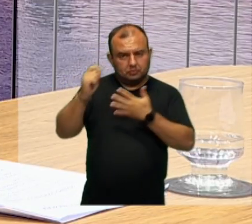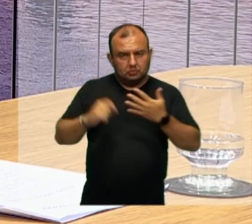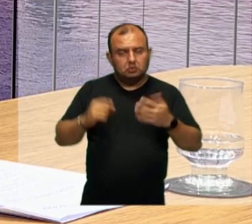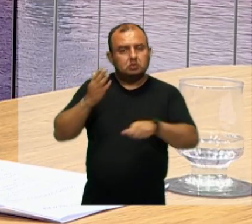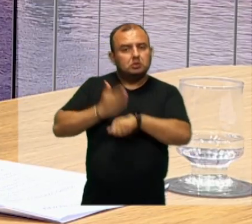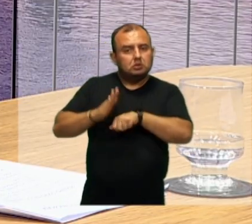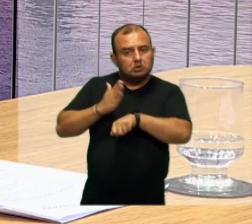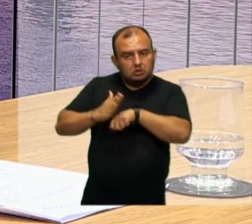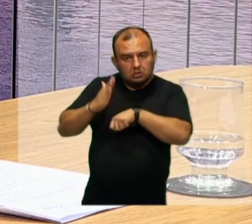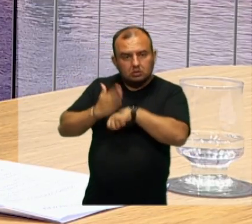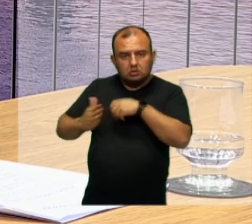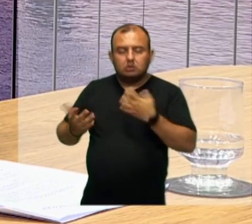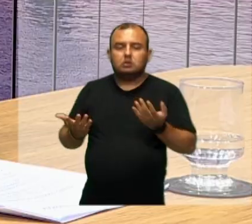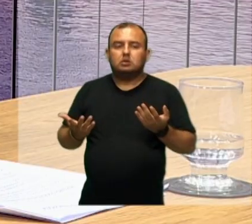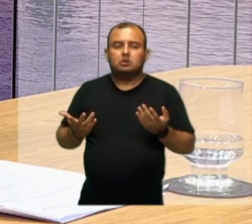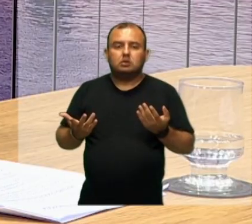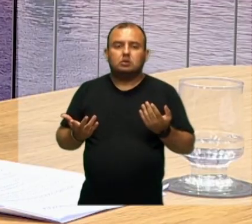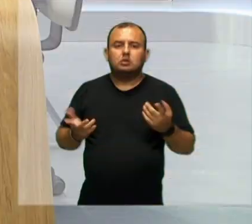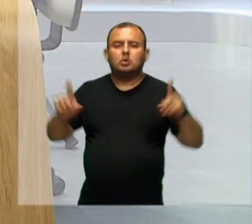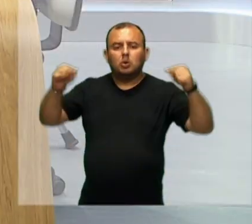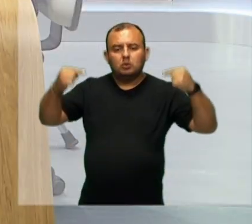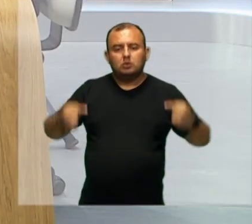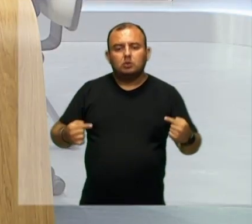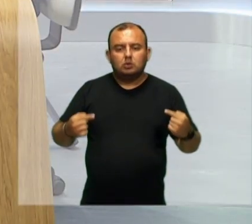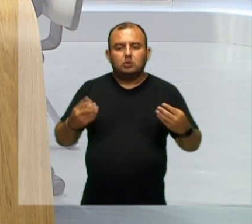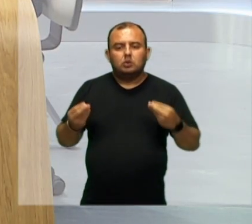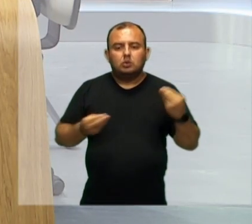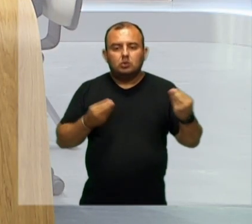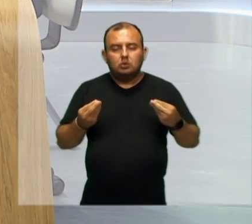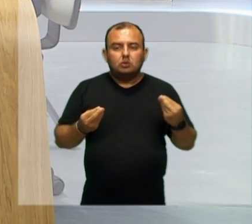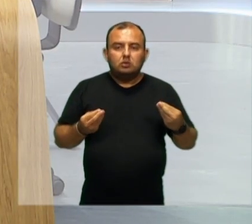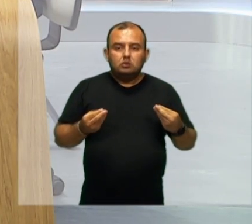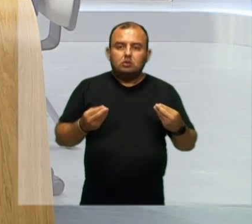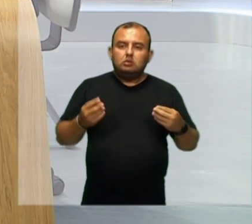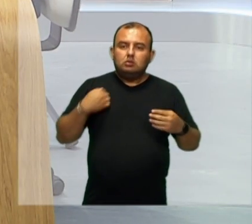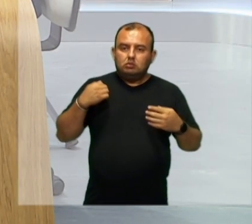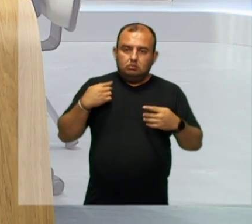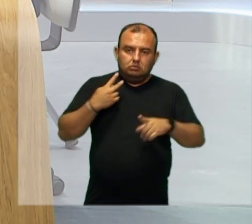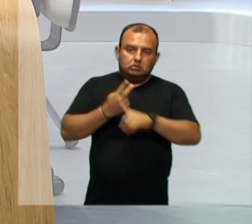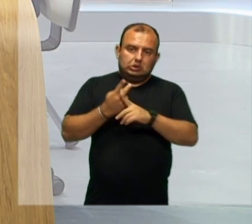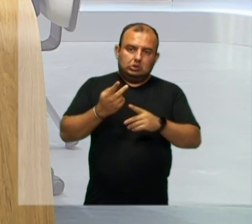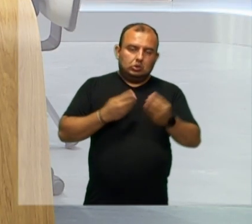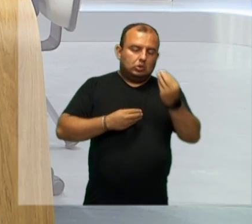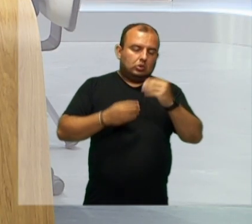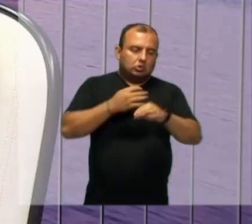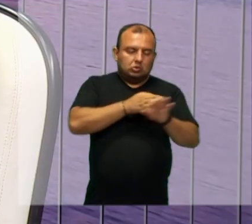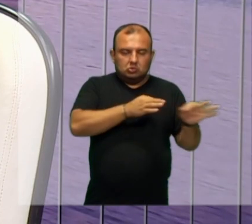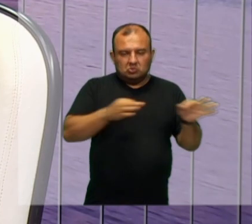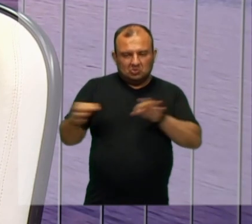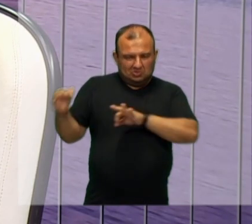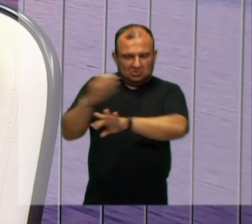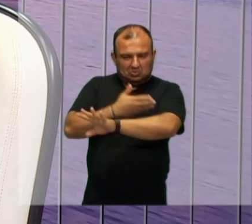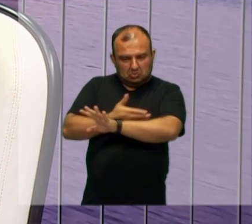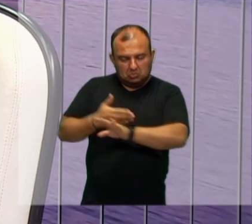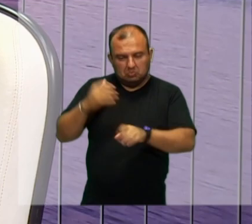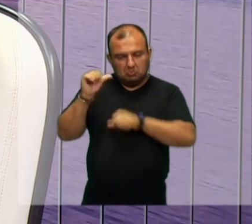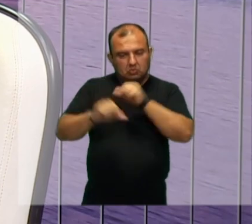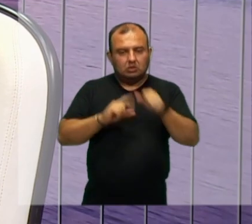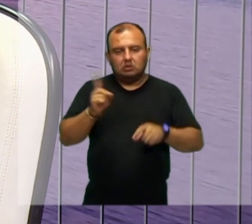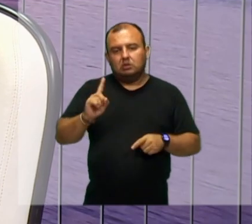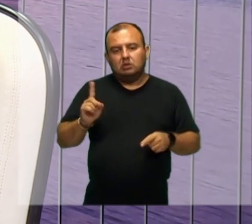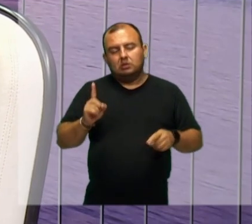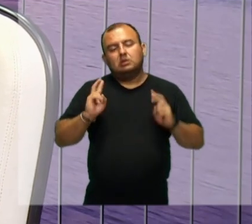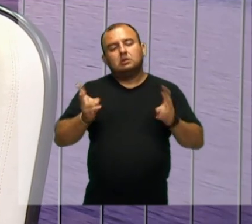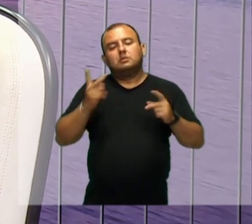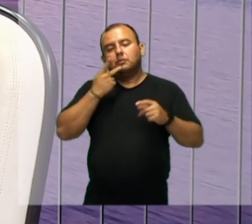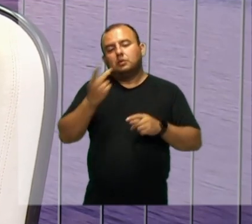treino. E em competição? Olha, a gente procura não mudar muito a nossa rotina, porque a gente sempre